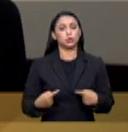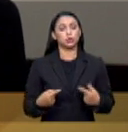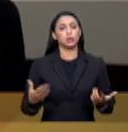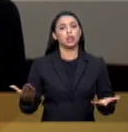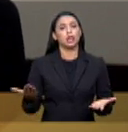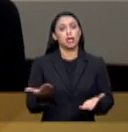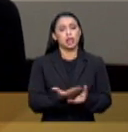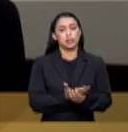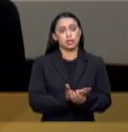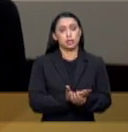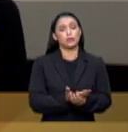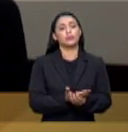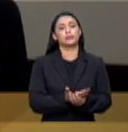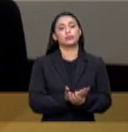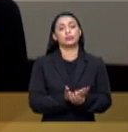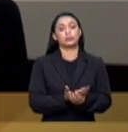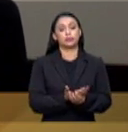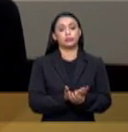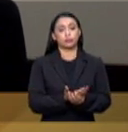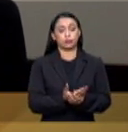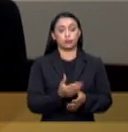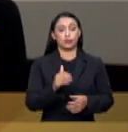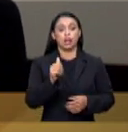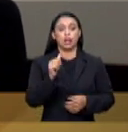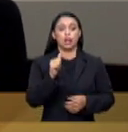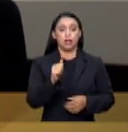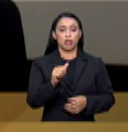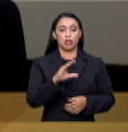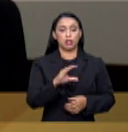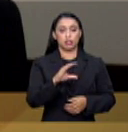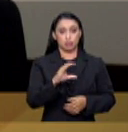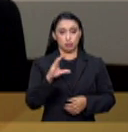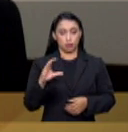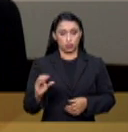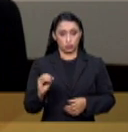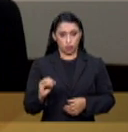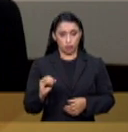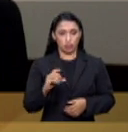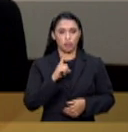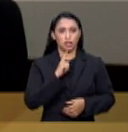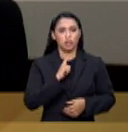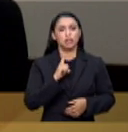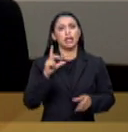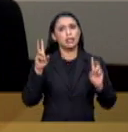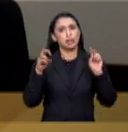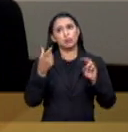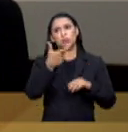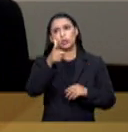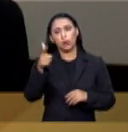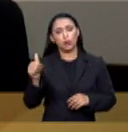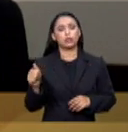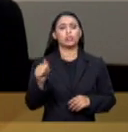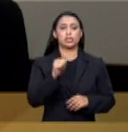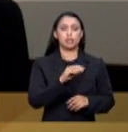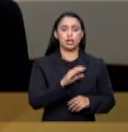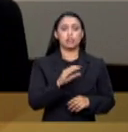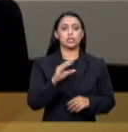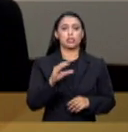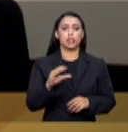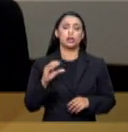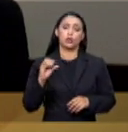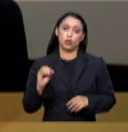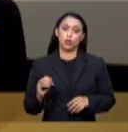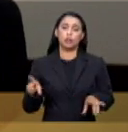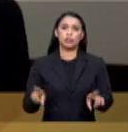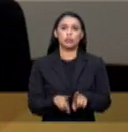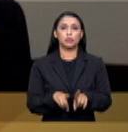ação civil originária também é objeto de várias outras ações cíveis originárias, proposta por outros